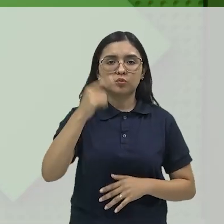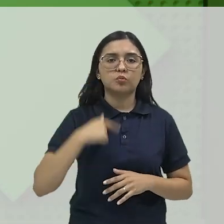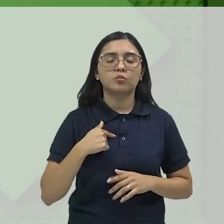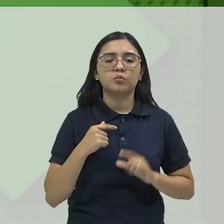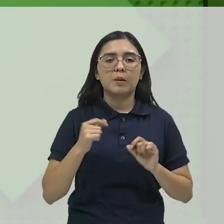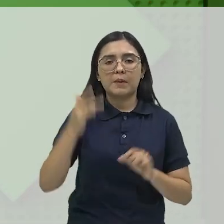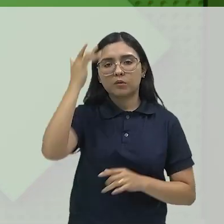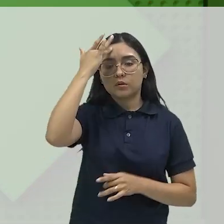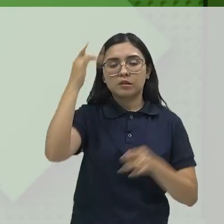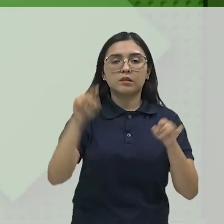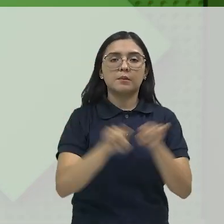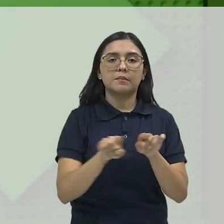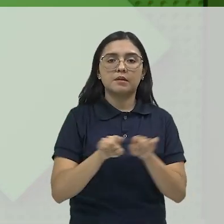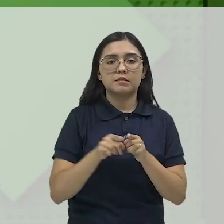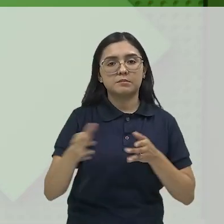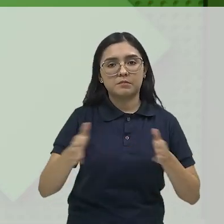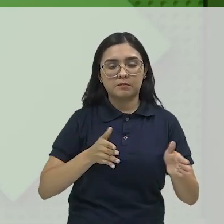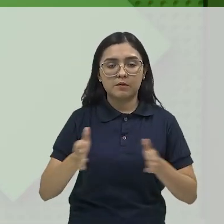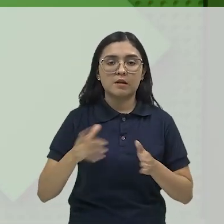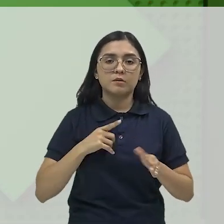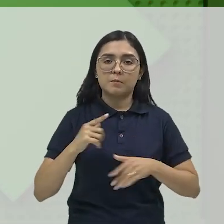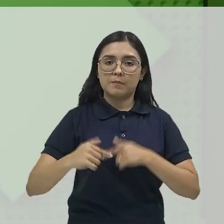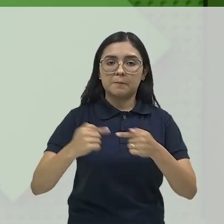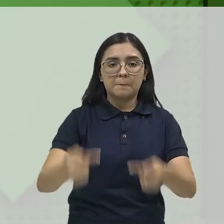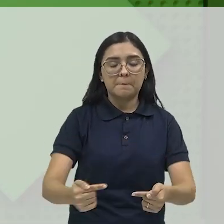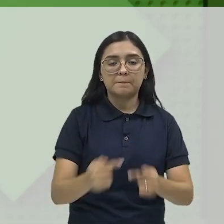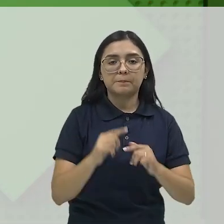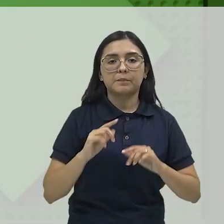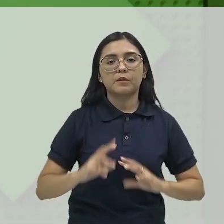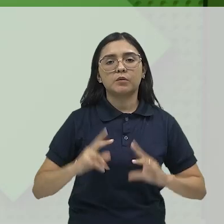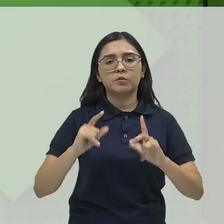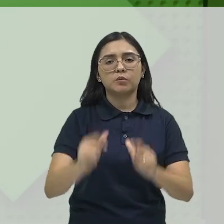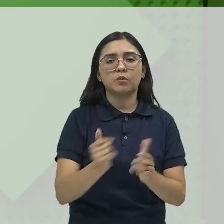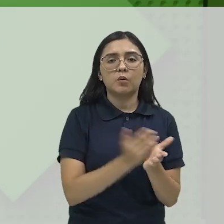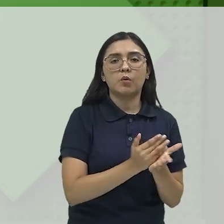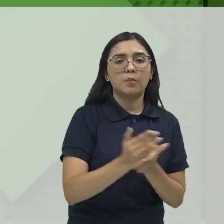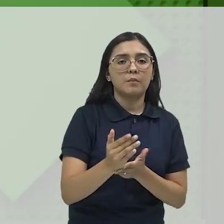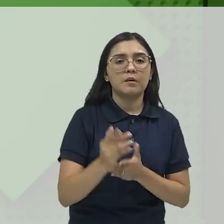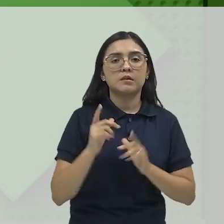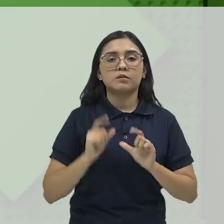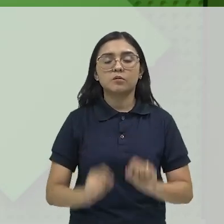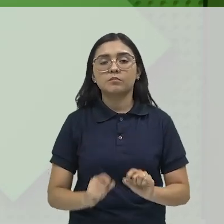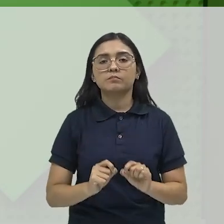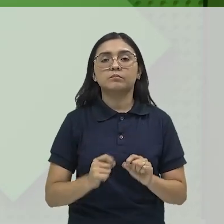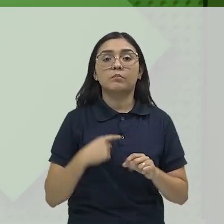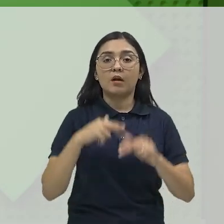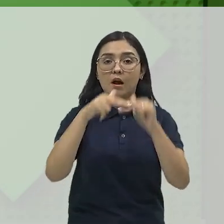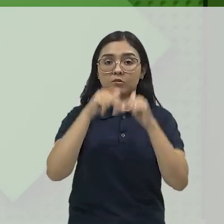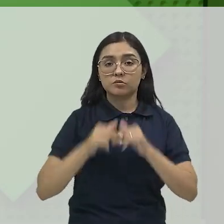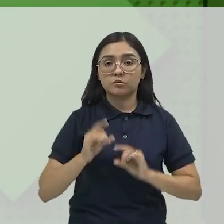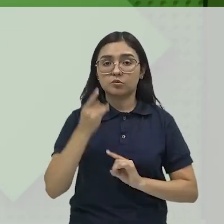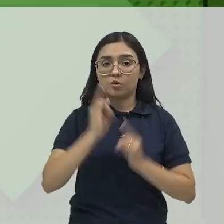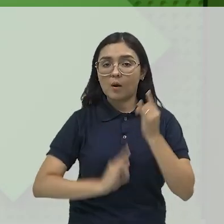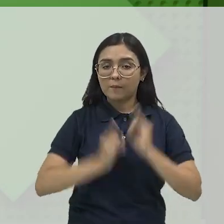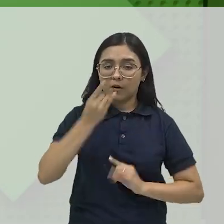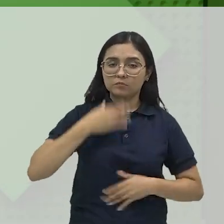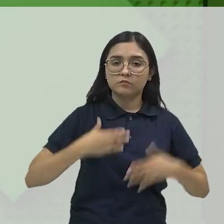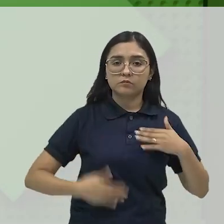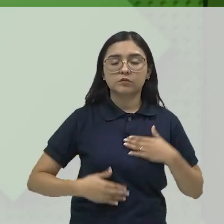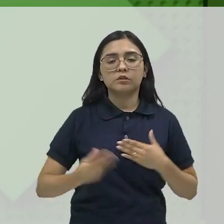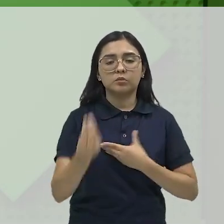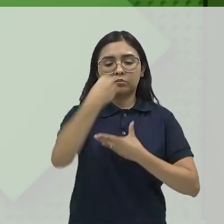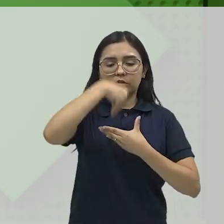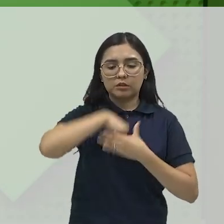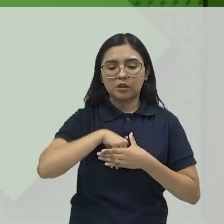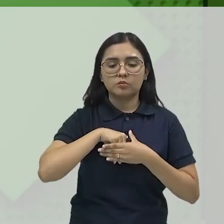né, e para chegar também a essa fase reprodutiva, tudo começa, gente, com a ação de hormônios, tá? Então esses hormônios dentro